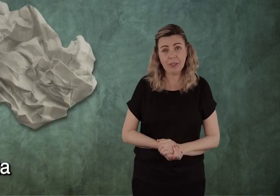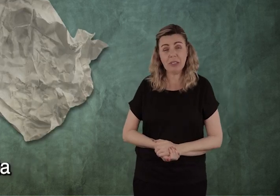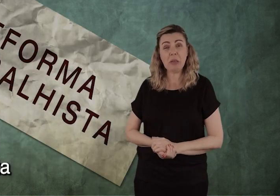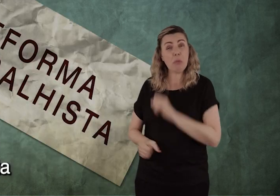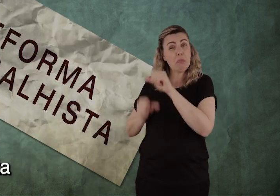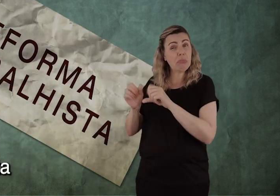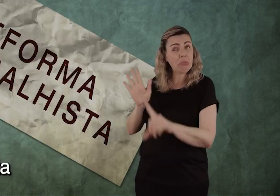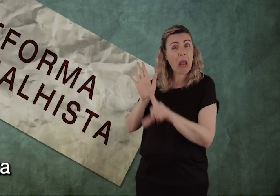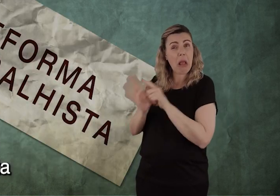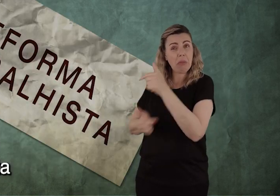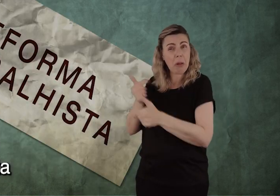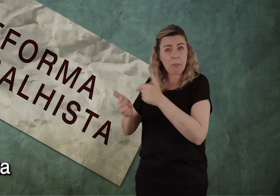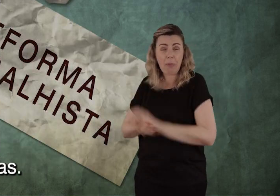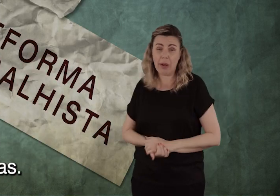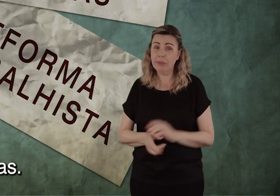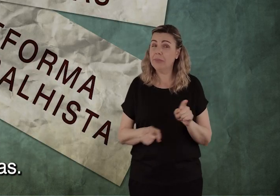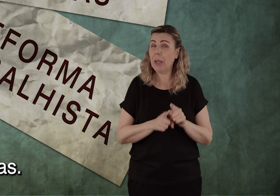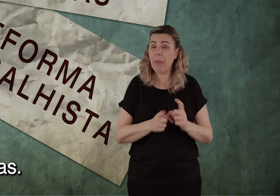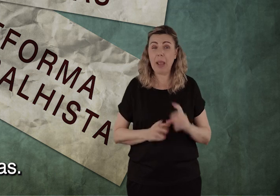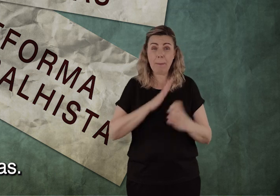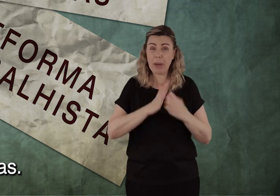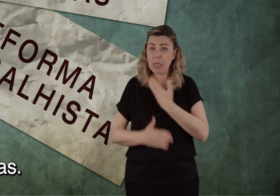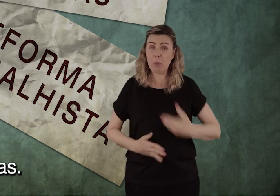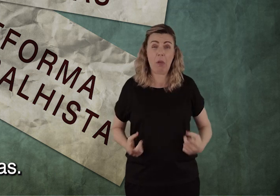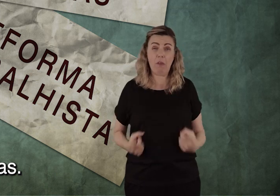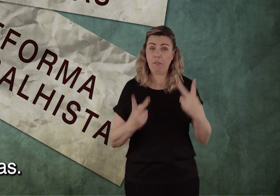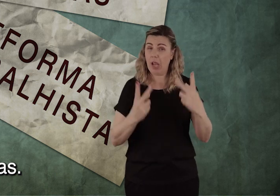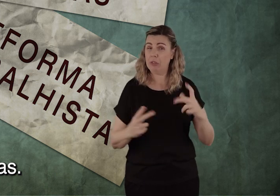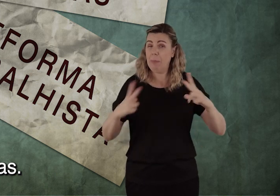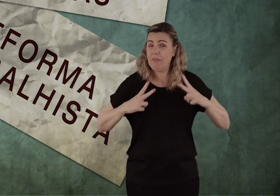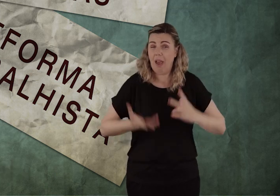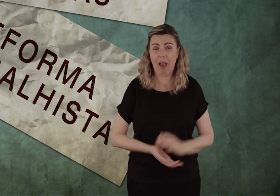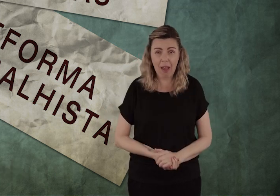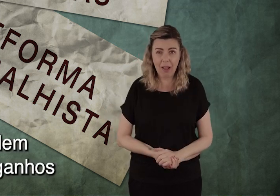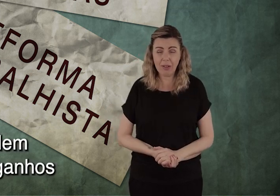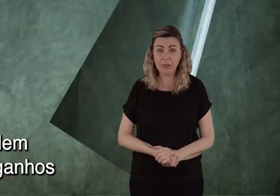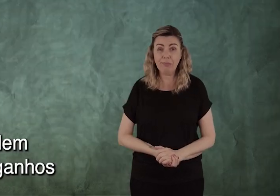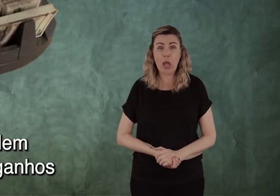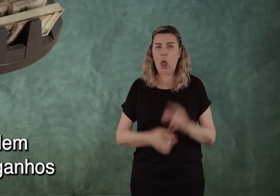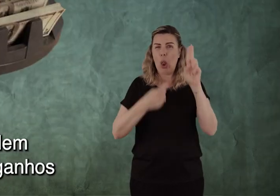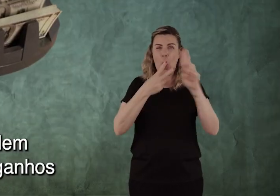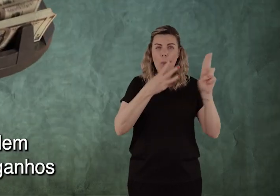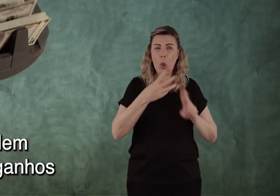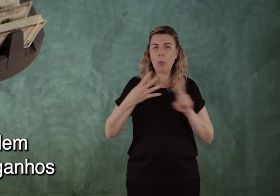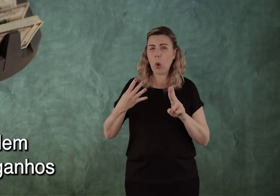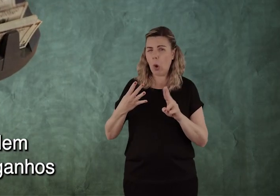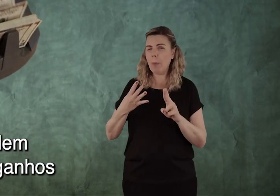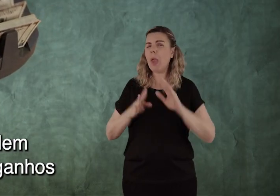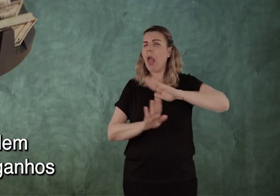Social, reforma trabalhista e a privatização de empresas públicas. Esses